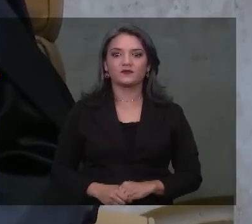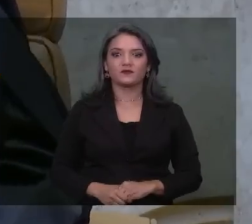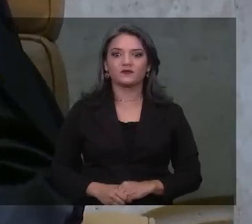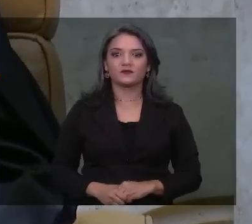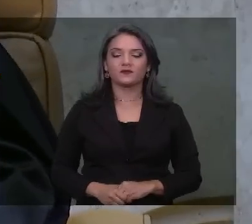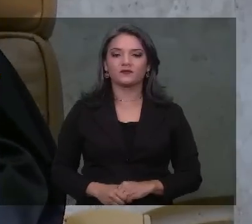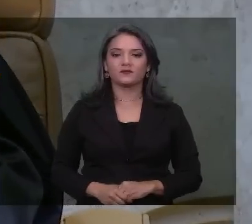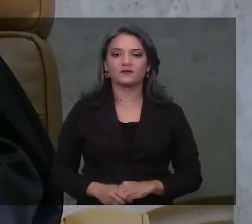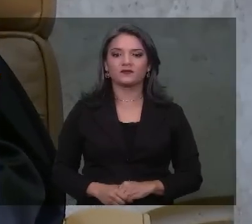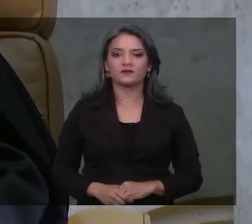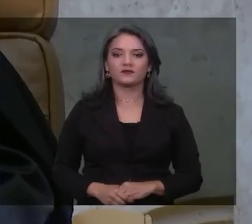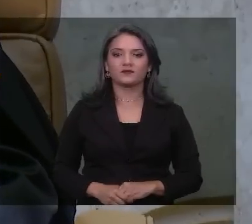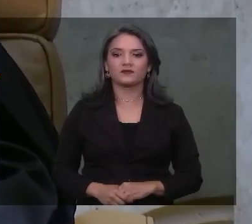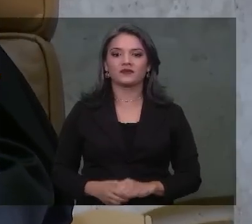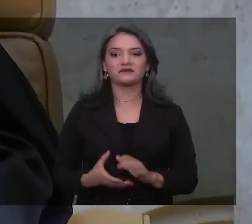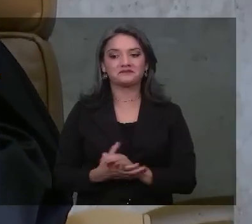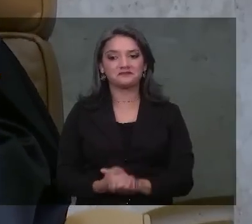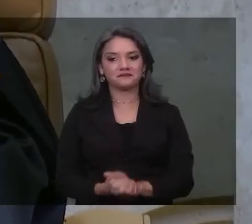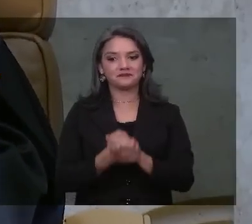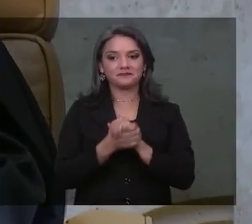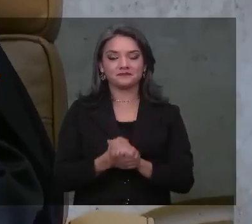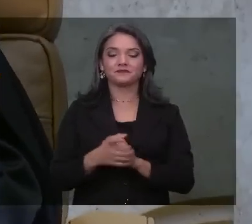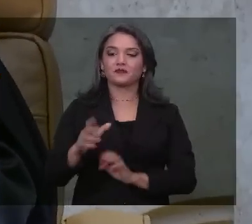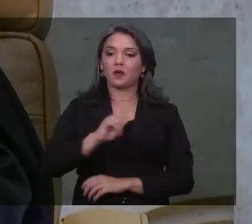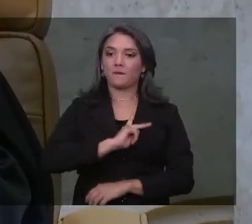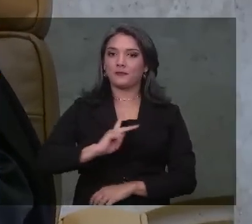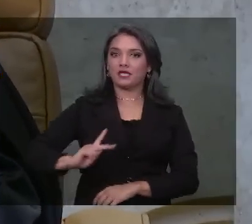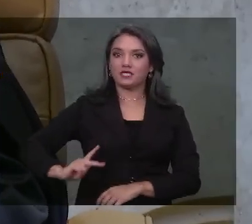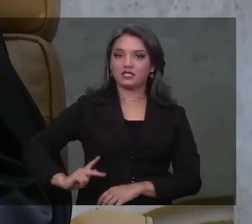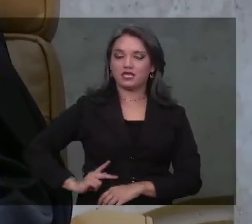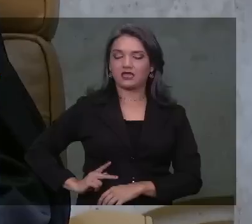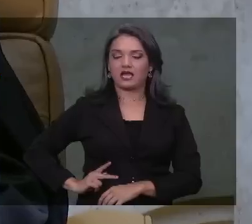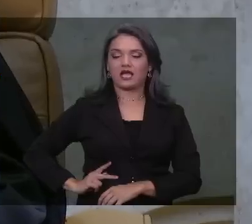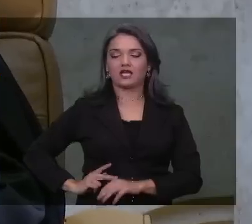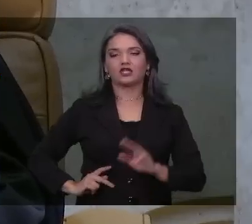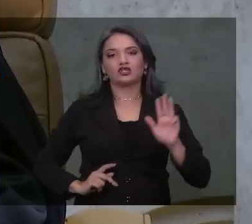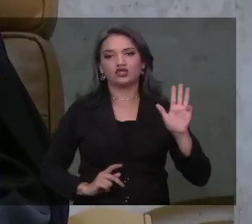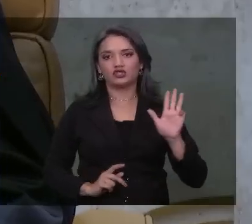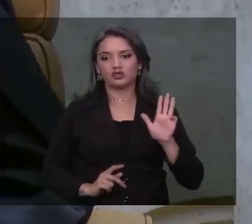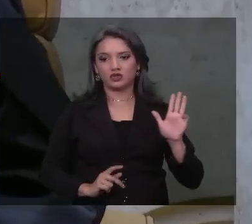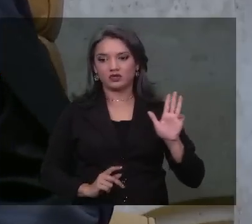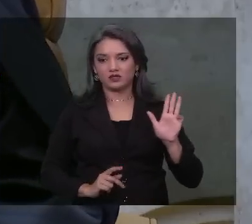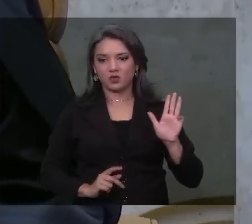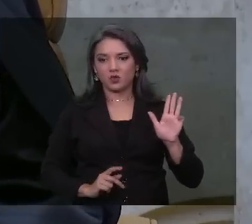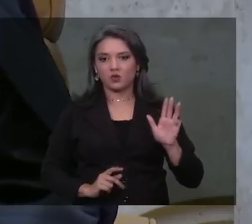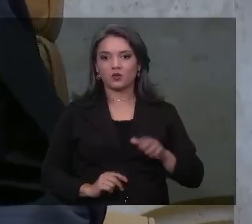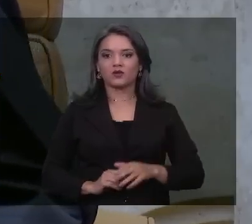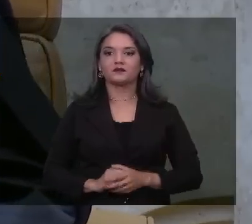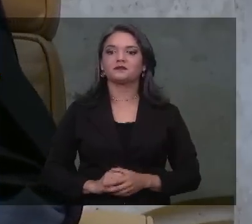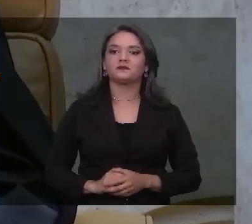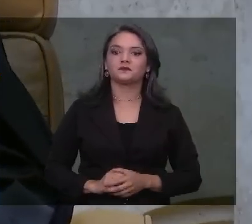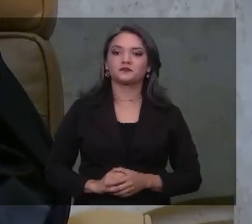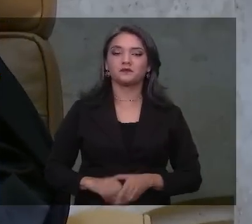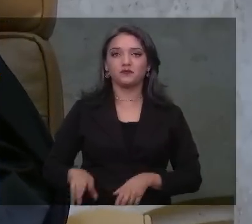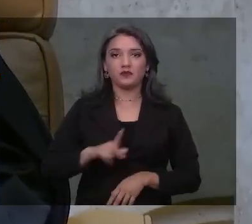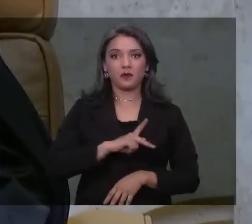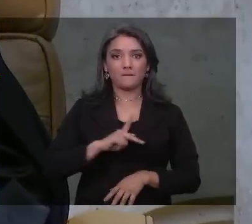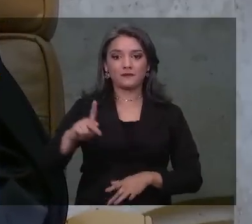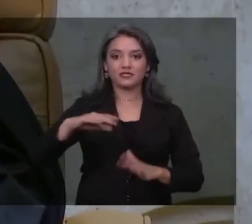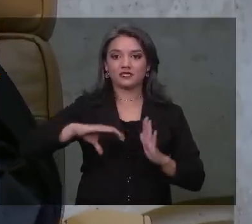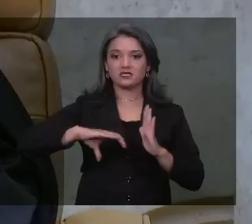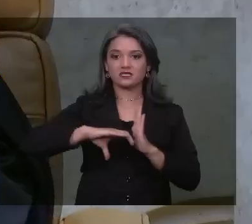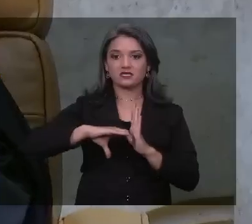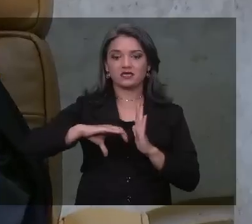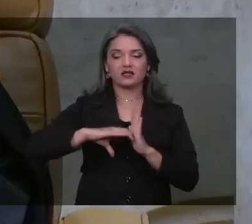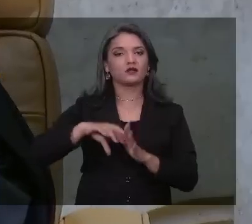Excelentíssimo senhor presidente da República, Luiz Inácio Lula da Silva, senhor presidente do Senado Federal,